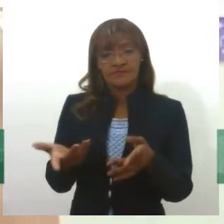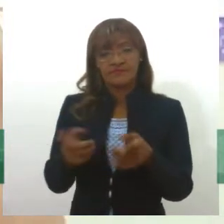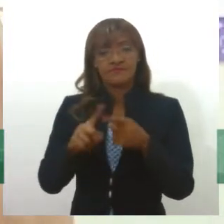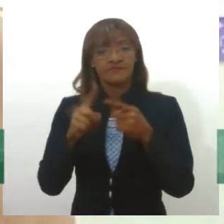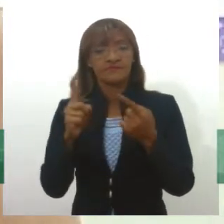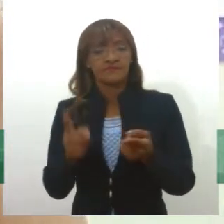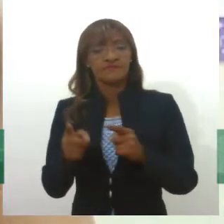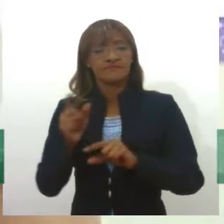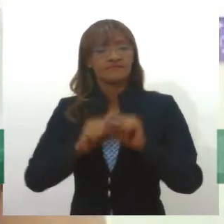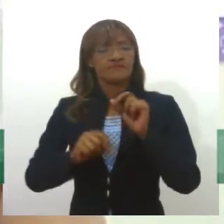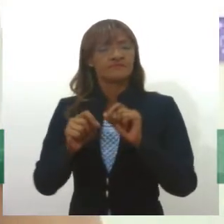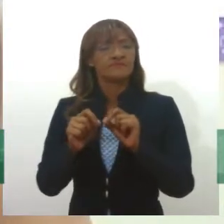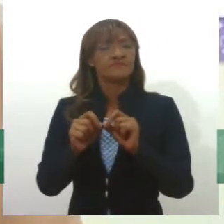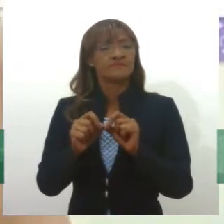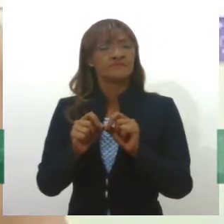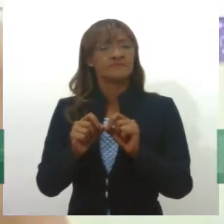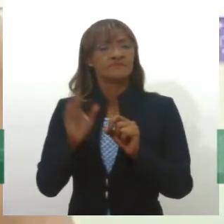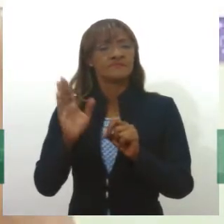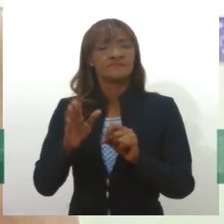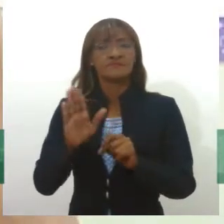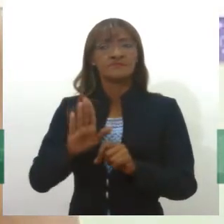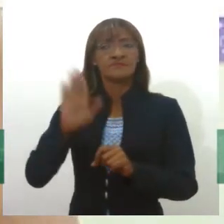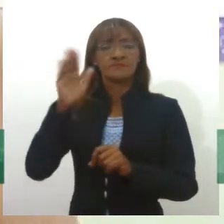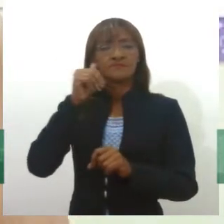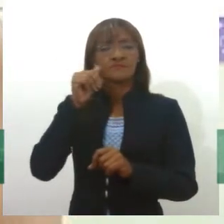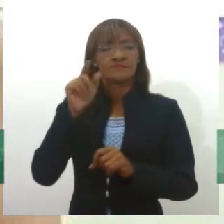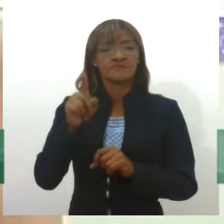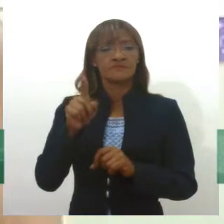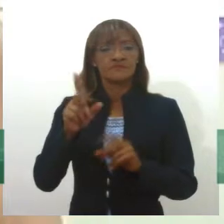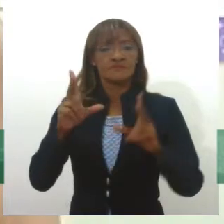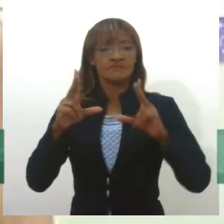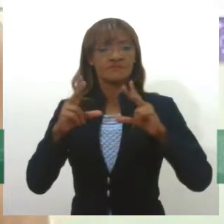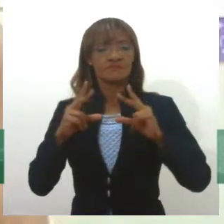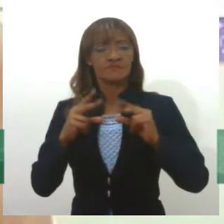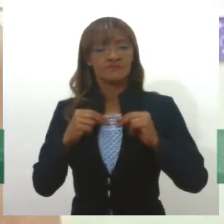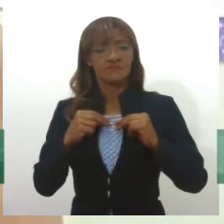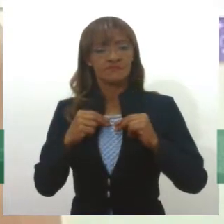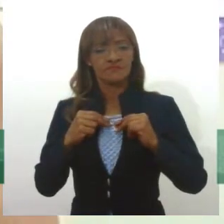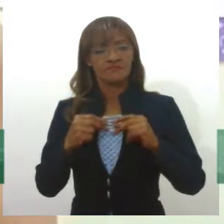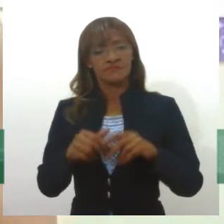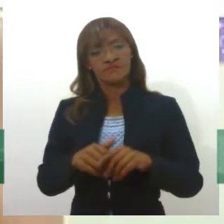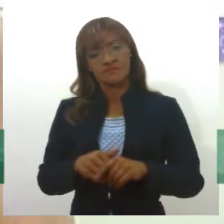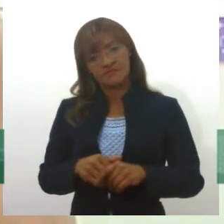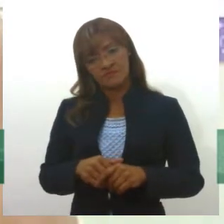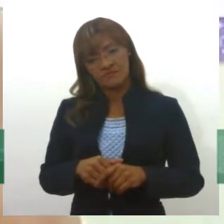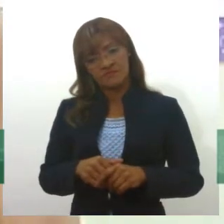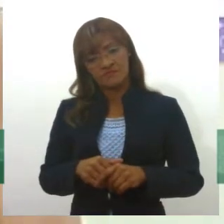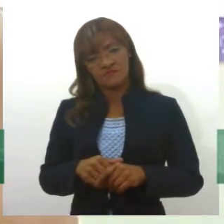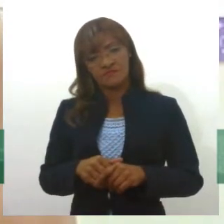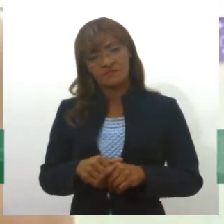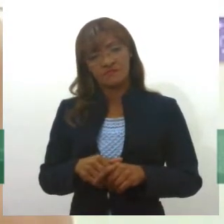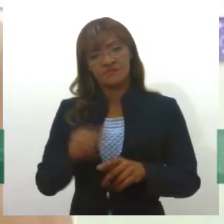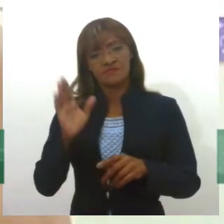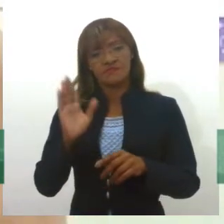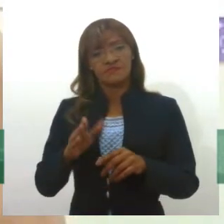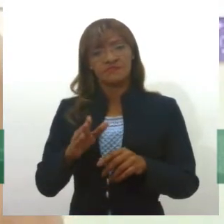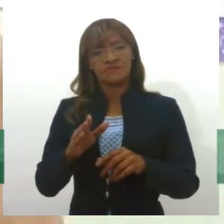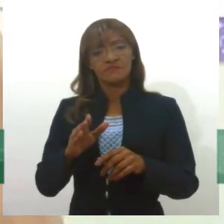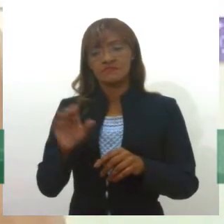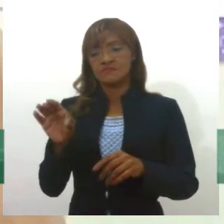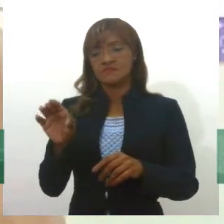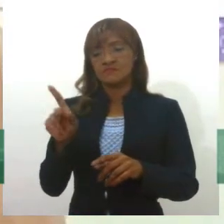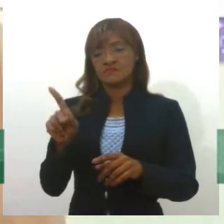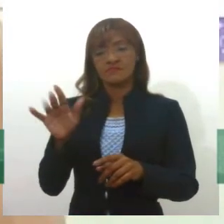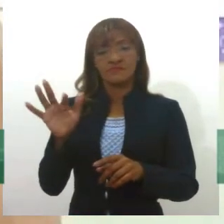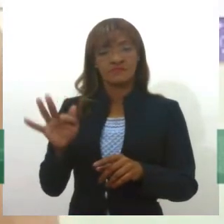só ficaram sabendo que eram candidatas quando receberam, inclusive, interdição do seu CPF pela